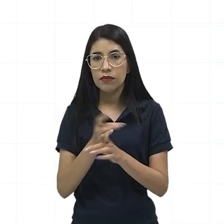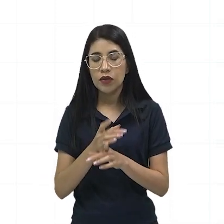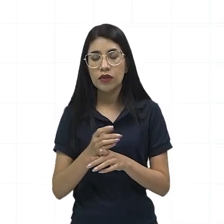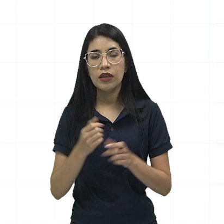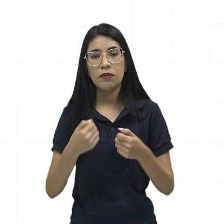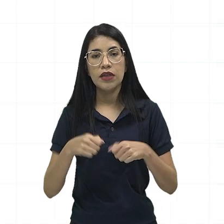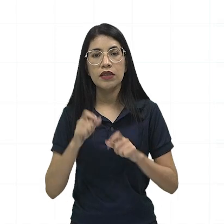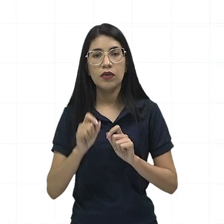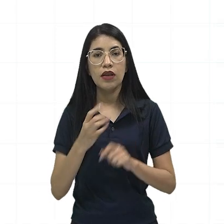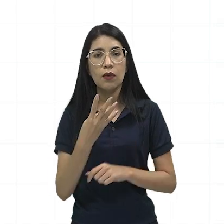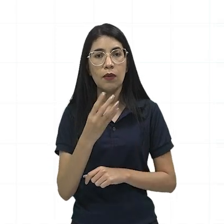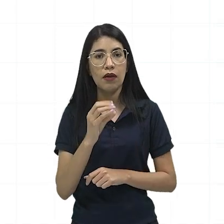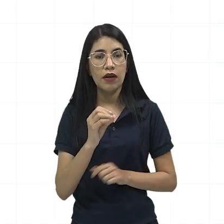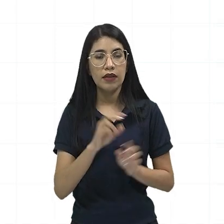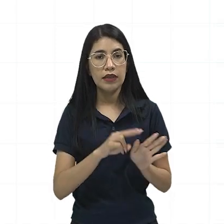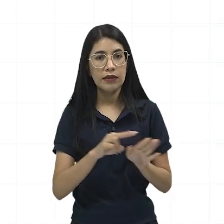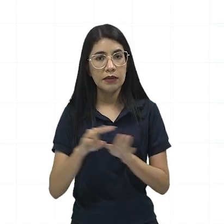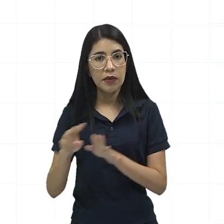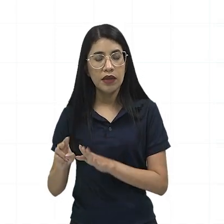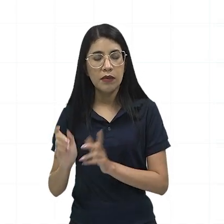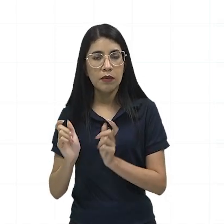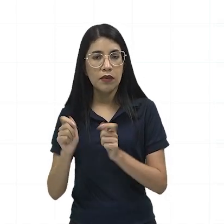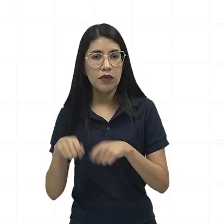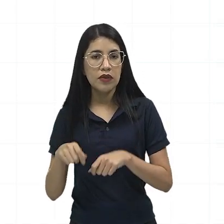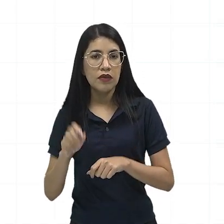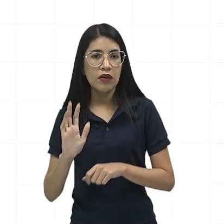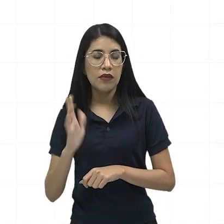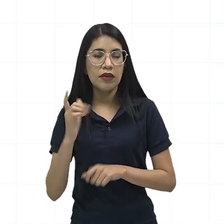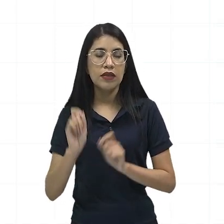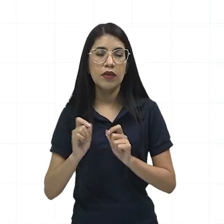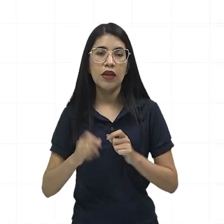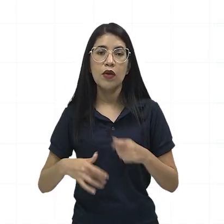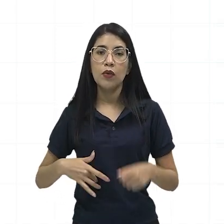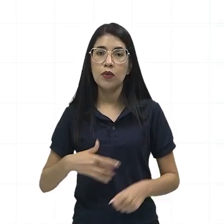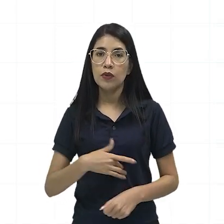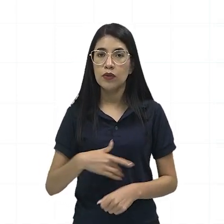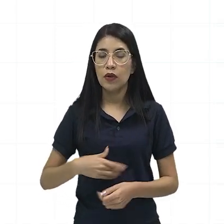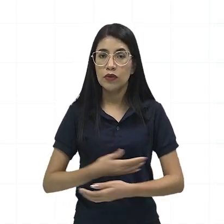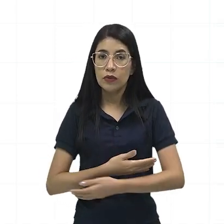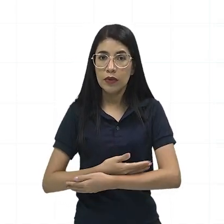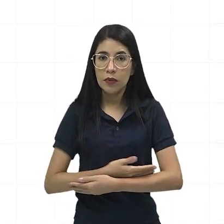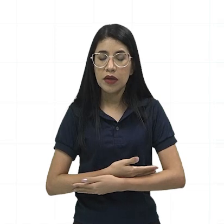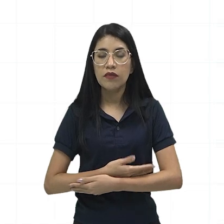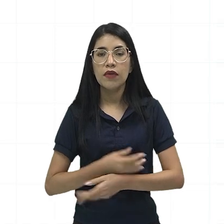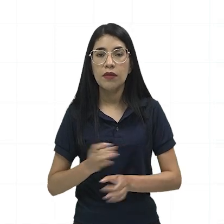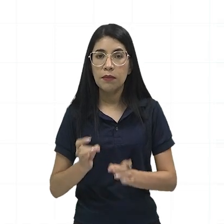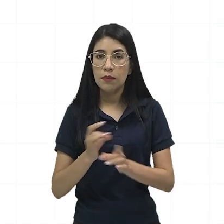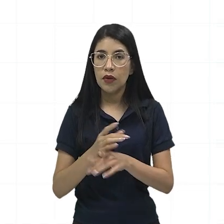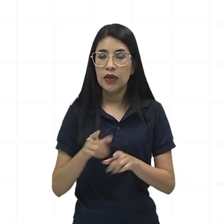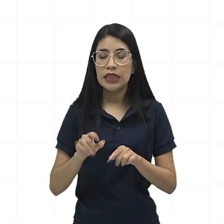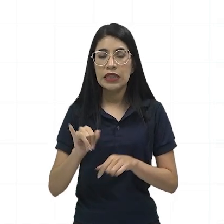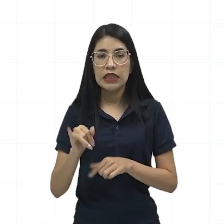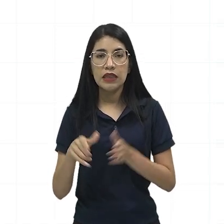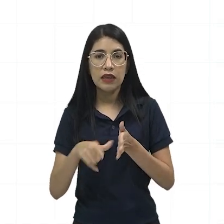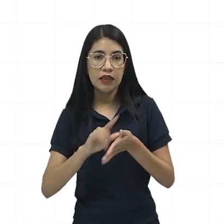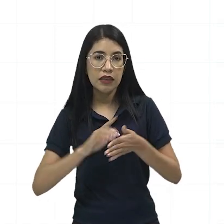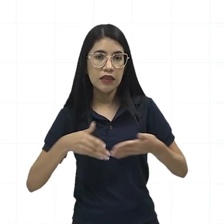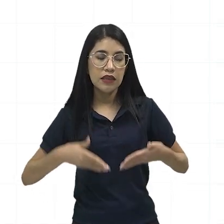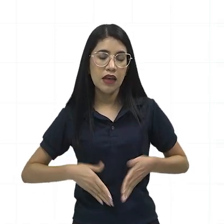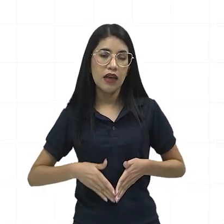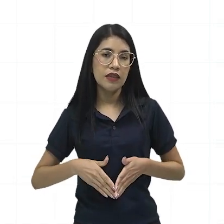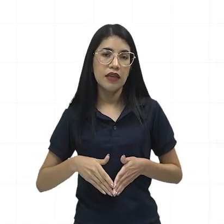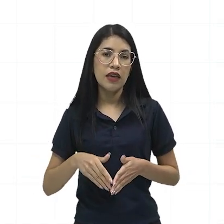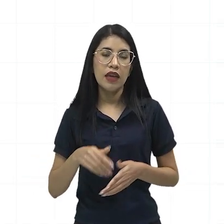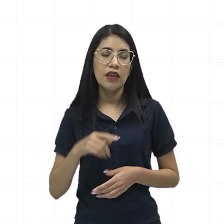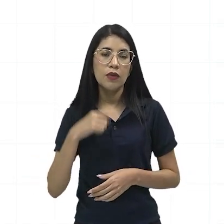semanas para que ocorra também um amadurecimento desses órgãos. Se o bebê nasce antes do tempo, ele não nasce muito bem.